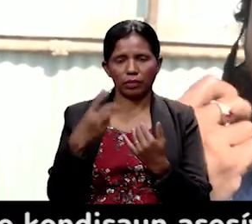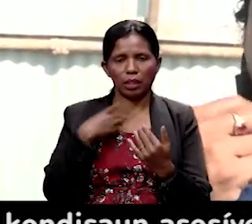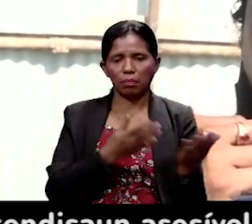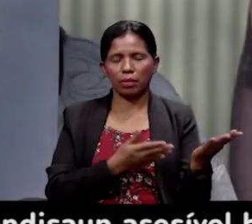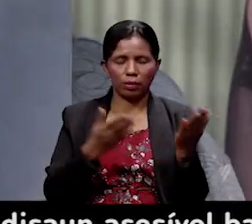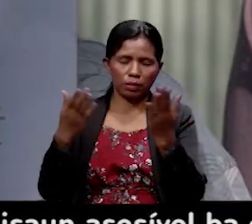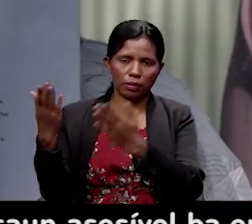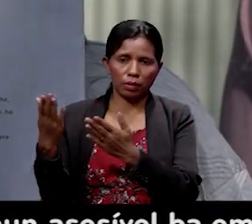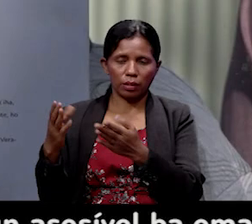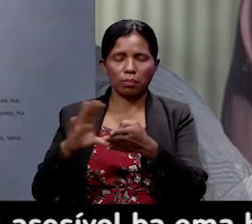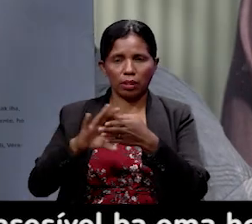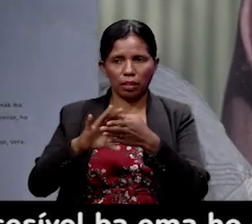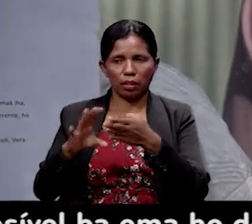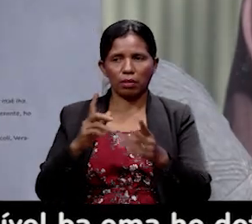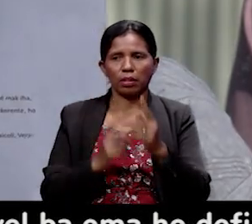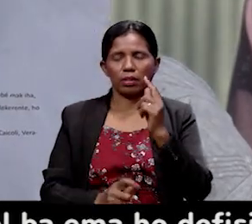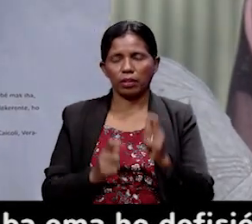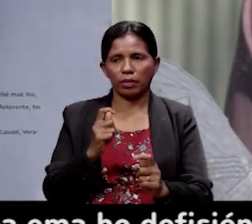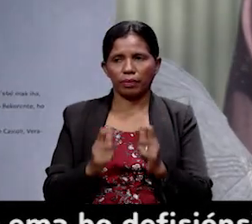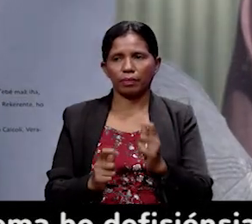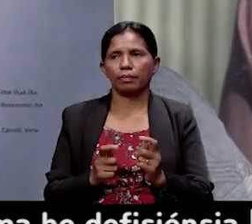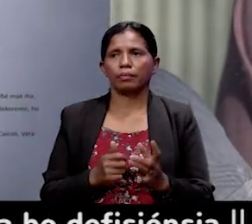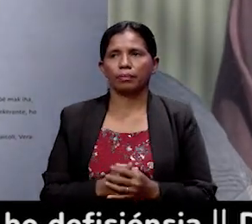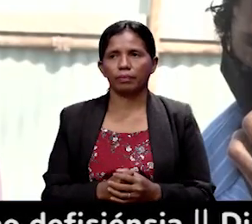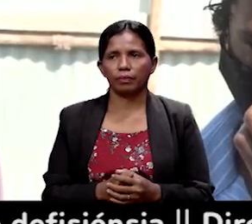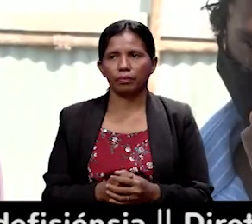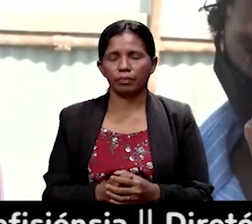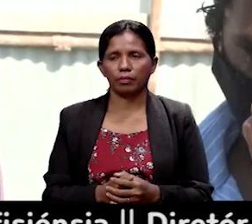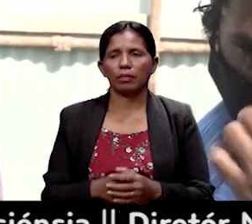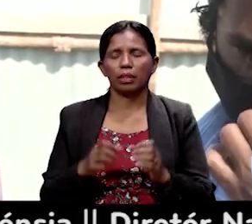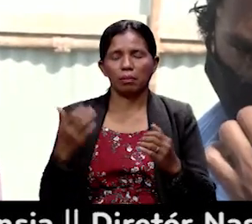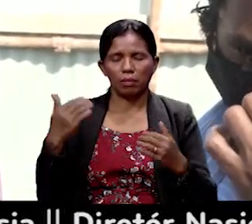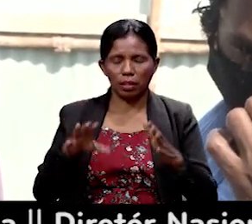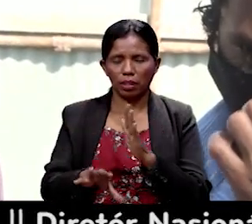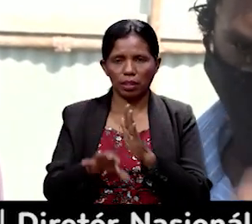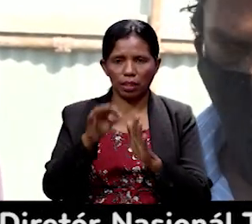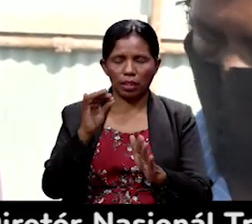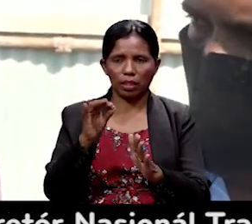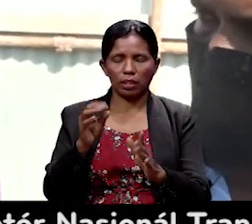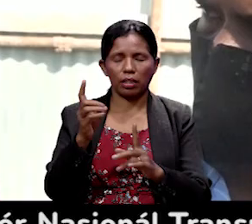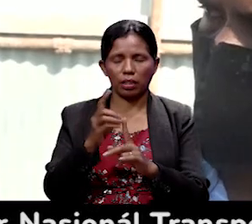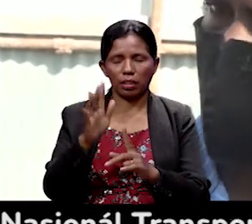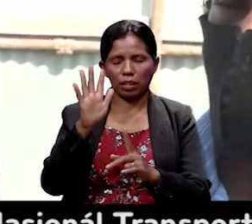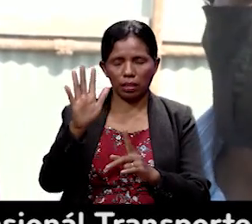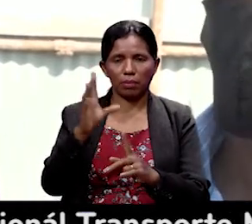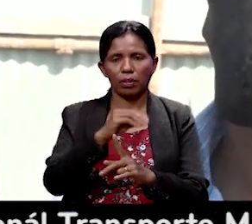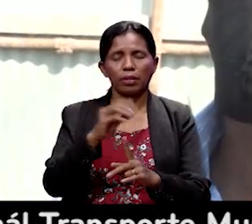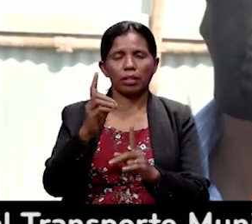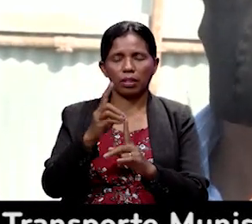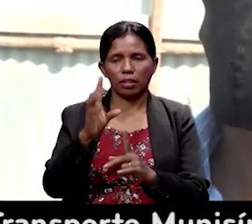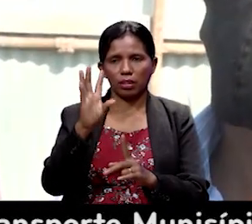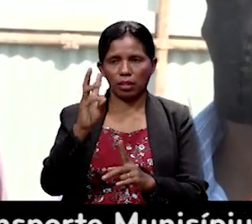para providência cautelar para restituição posse provisório. Nebema que ia tan julgamento ia dia 5, não ia dia 6 e ta